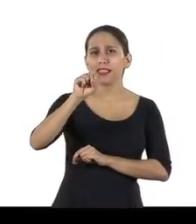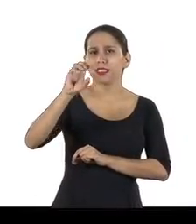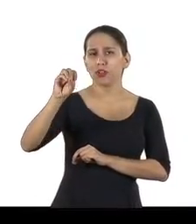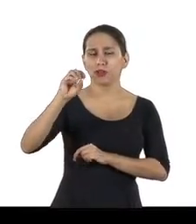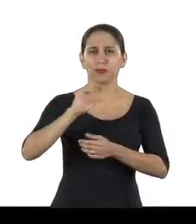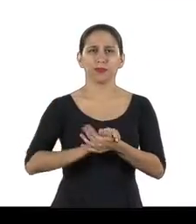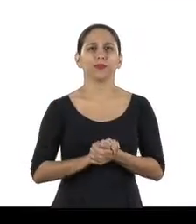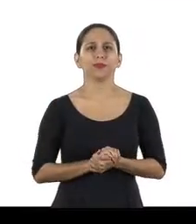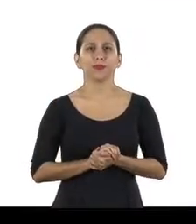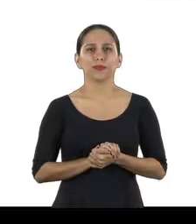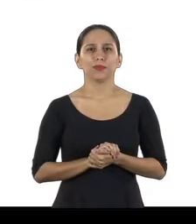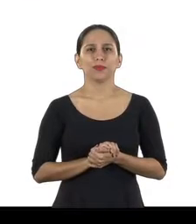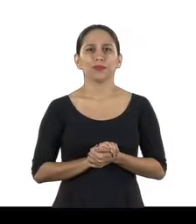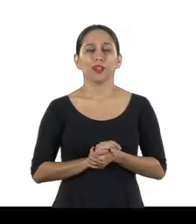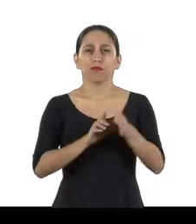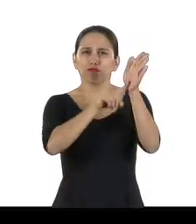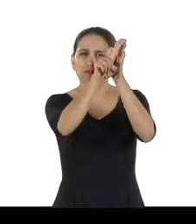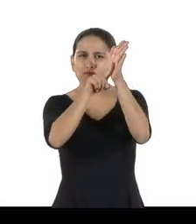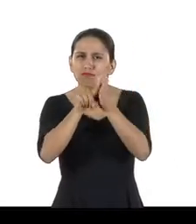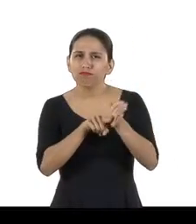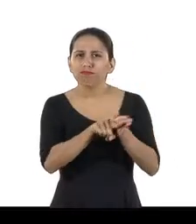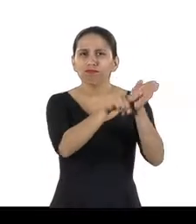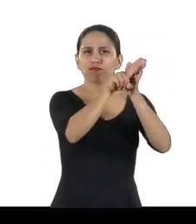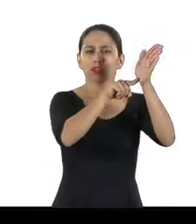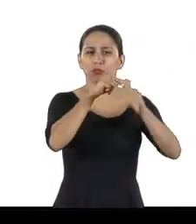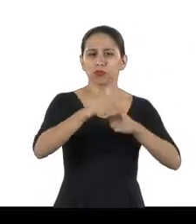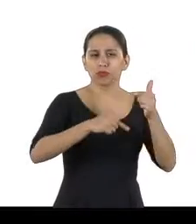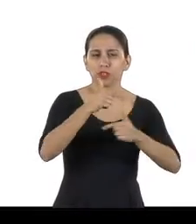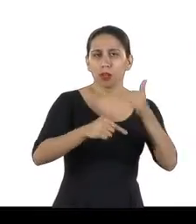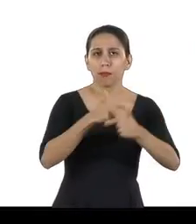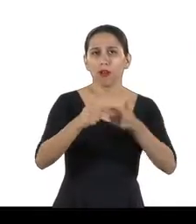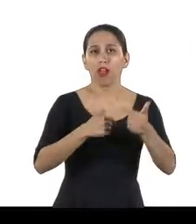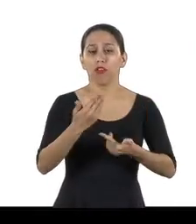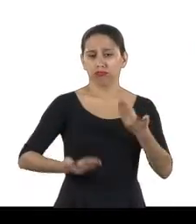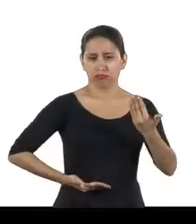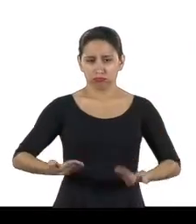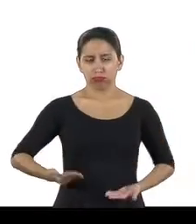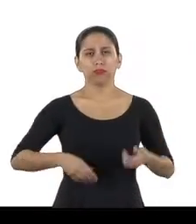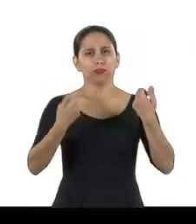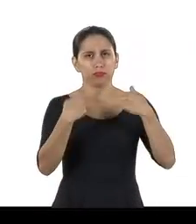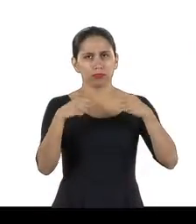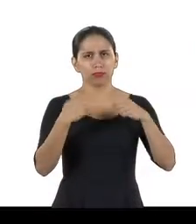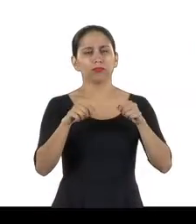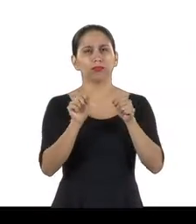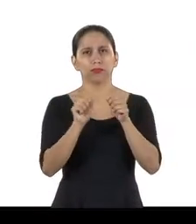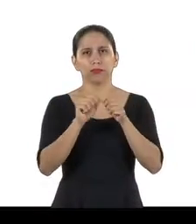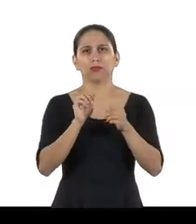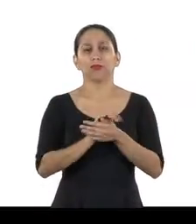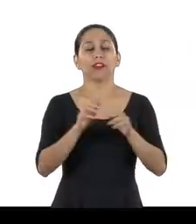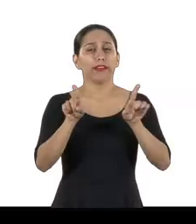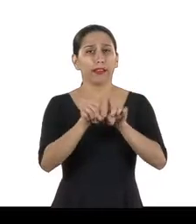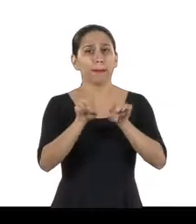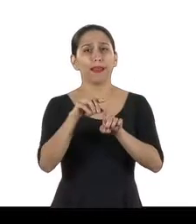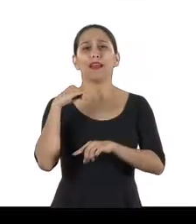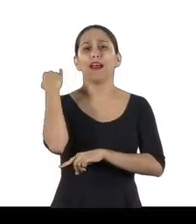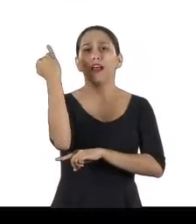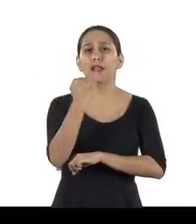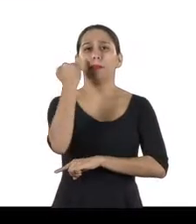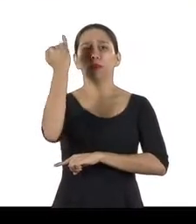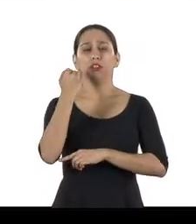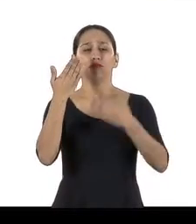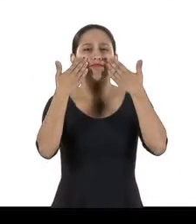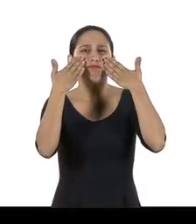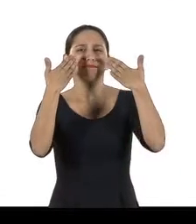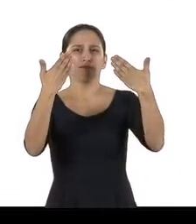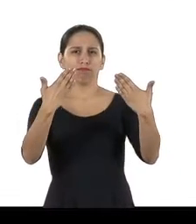os exames ocupacionais que os trabalhadores devem fazer e a importância do atendimento médico. Música